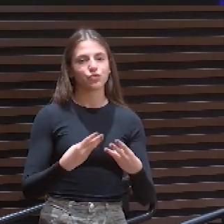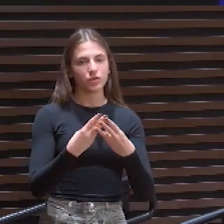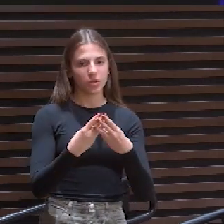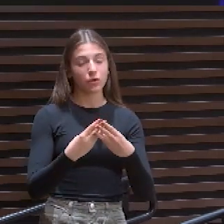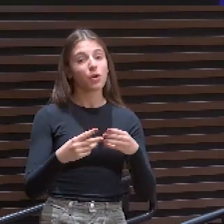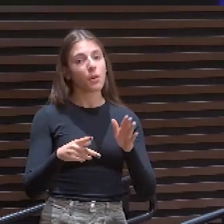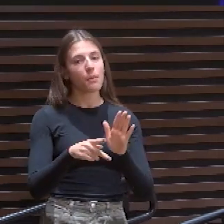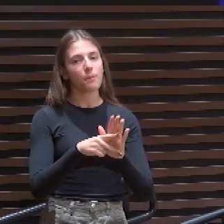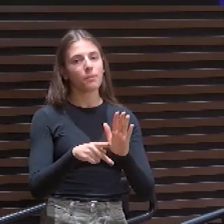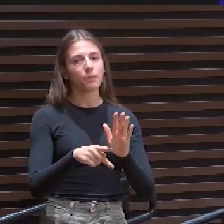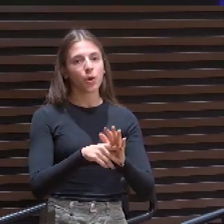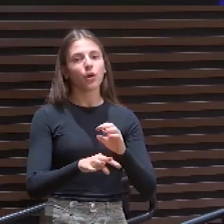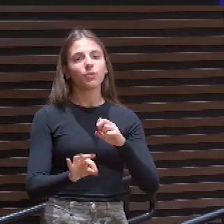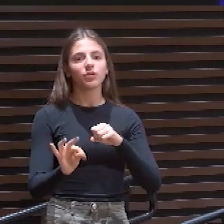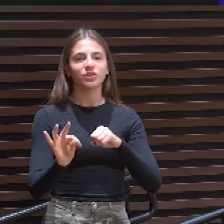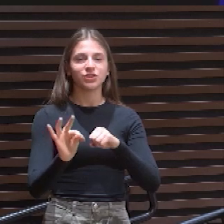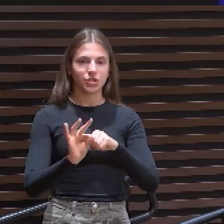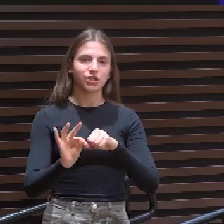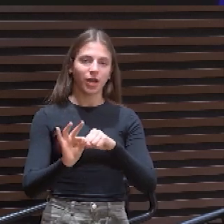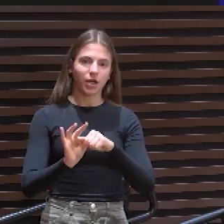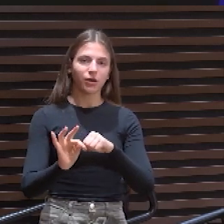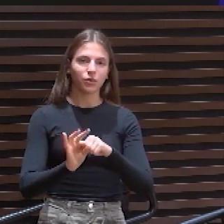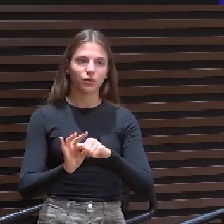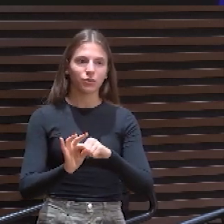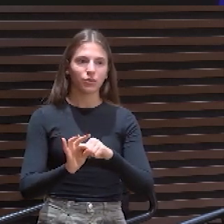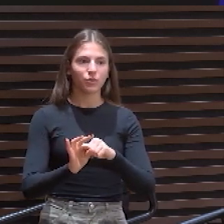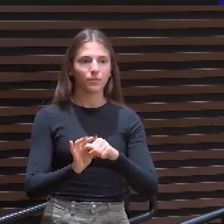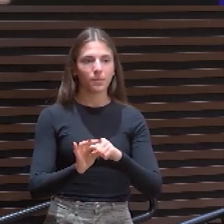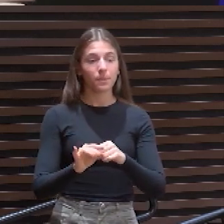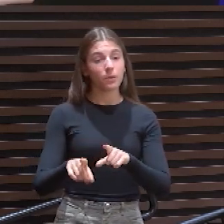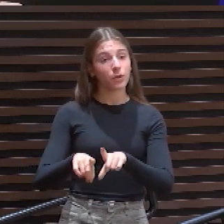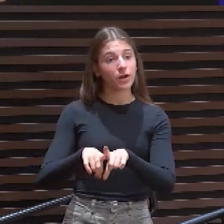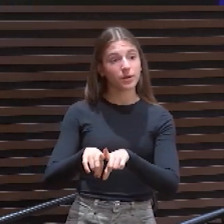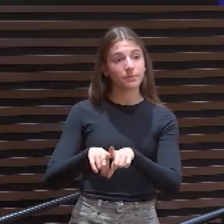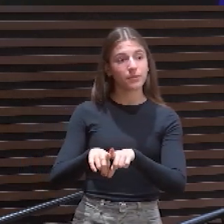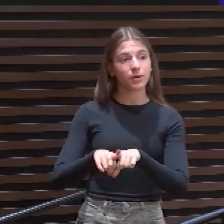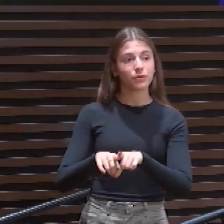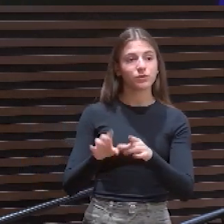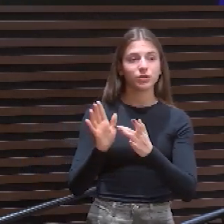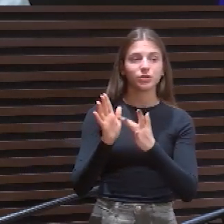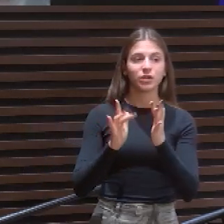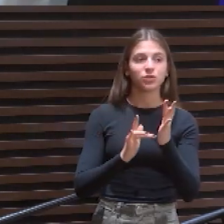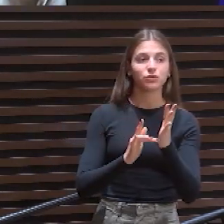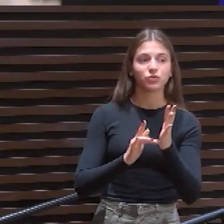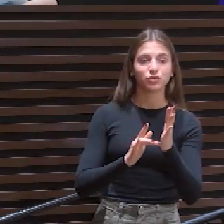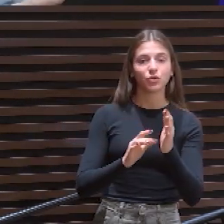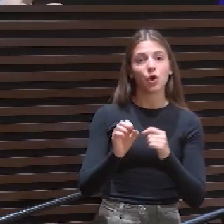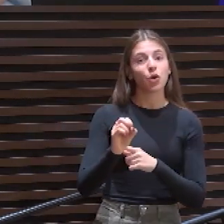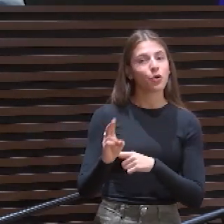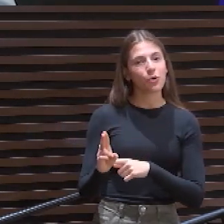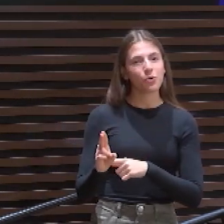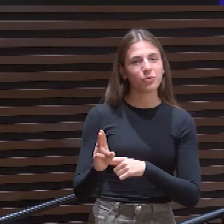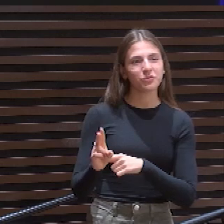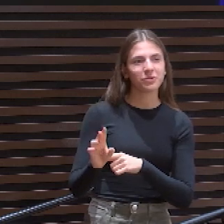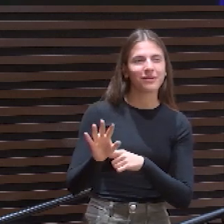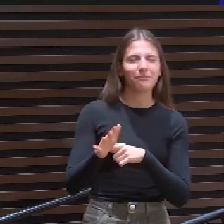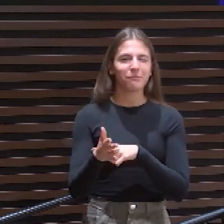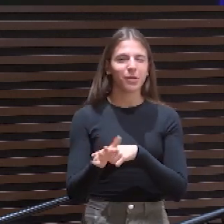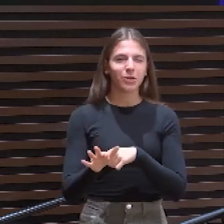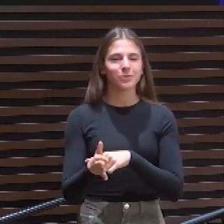né? O autor aqui é Tiago, o irmão de Jesus, ou dependendo do nosso olhar, o meio-irmão de Jesus,